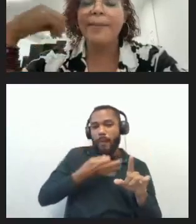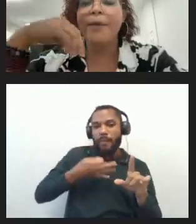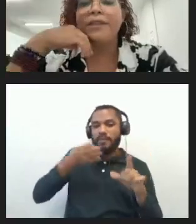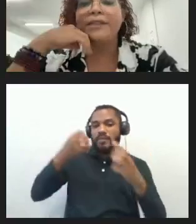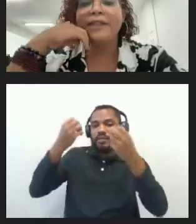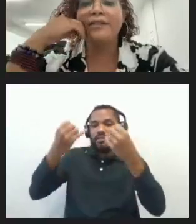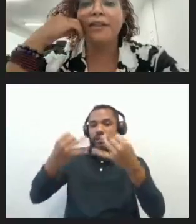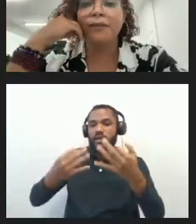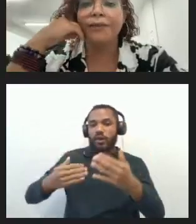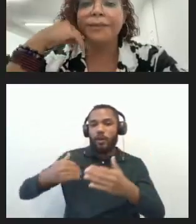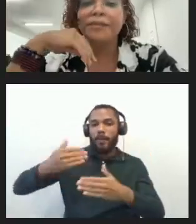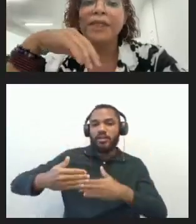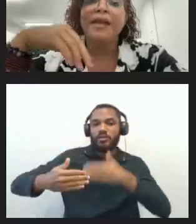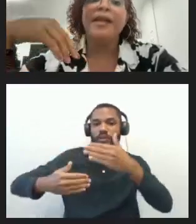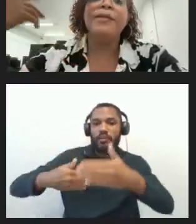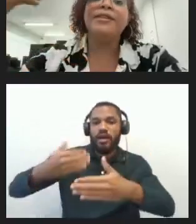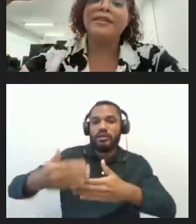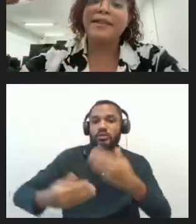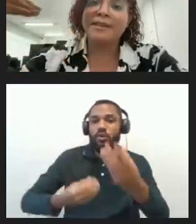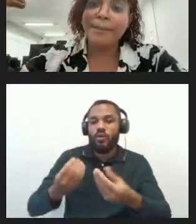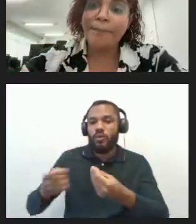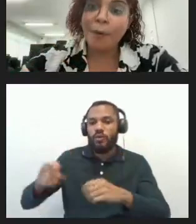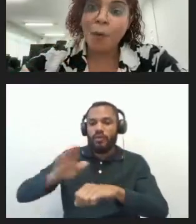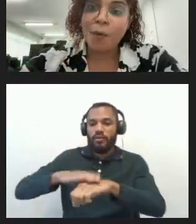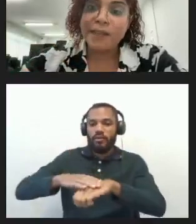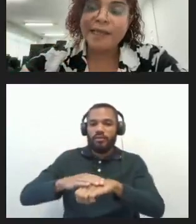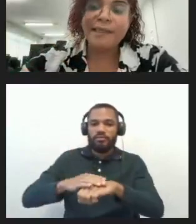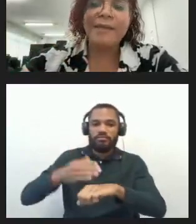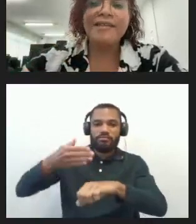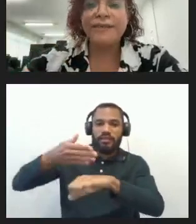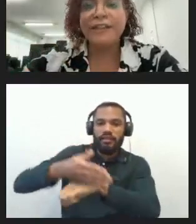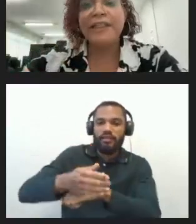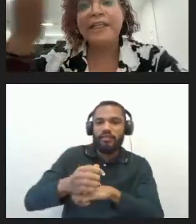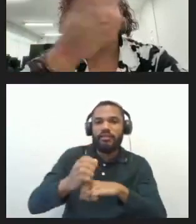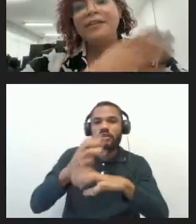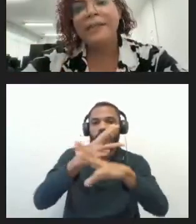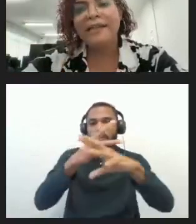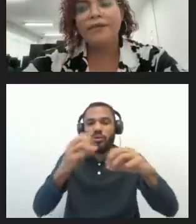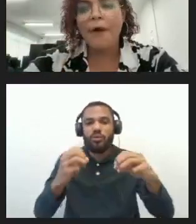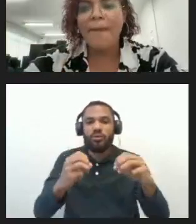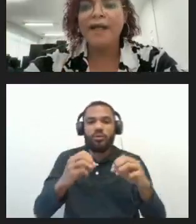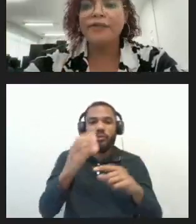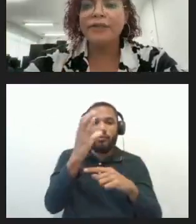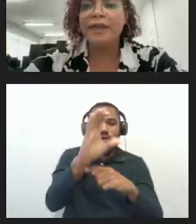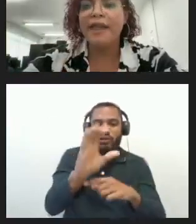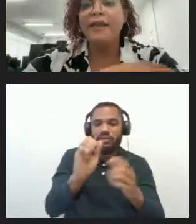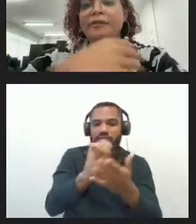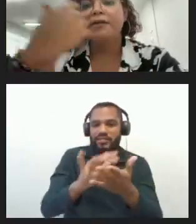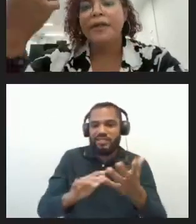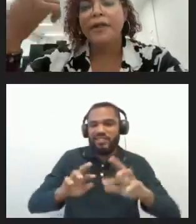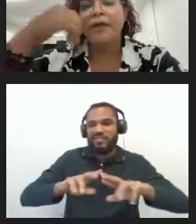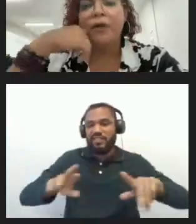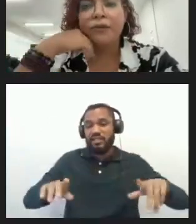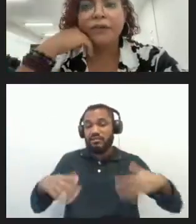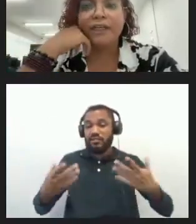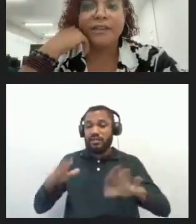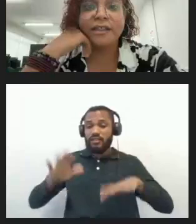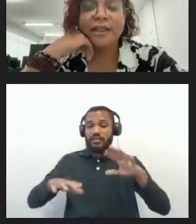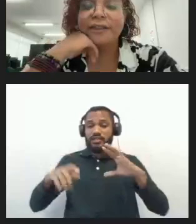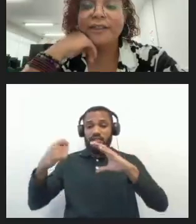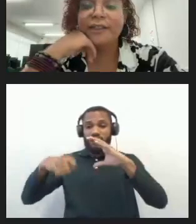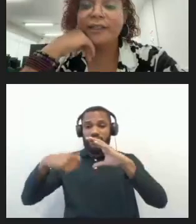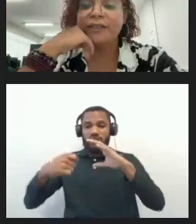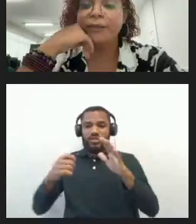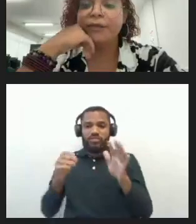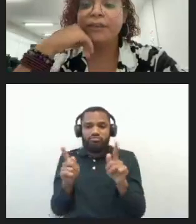como ele pode sanar essa dúvida. E muitas vezes ele consegue ser mais eficiente nesse formato do que em outro que a